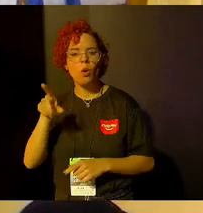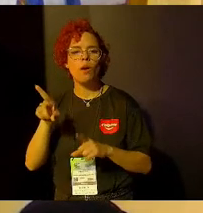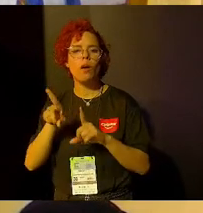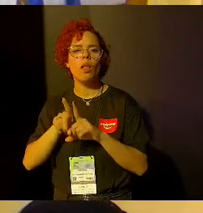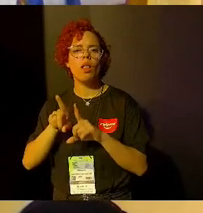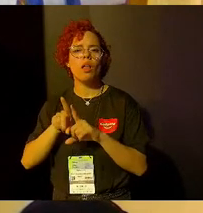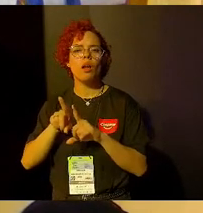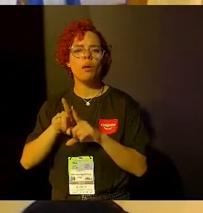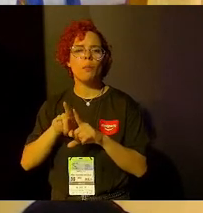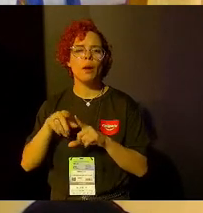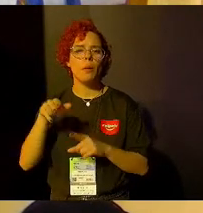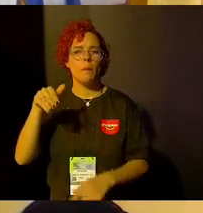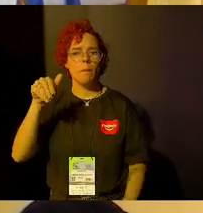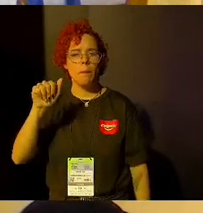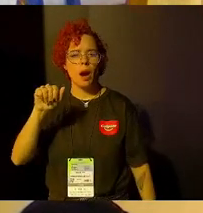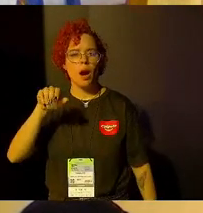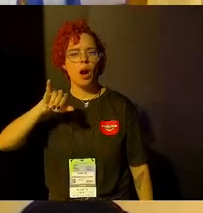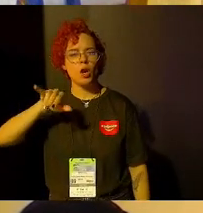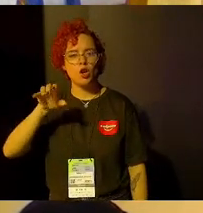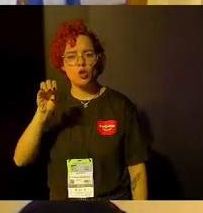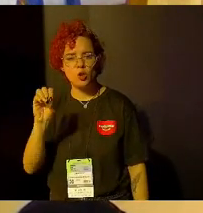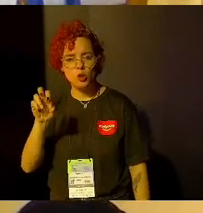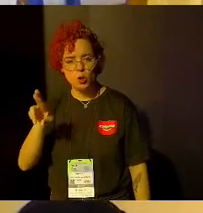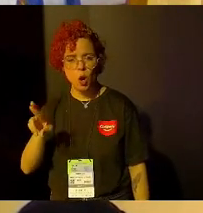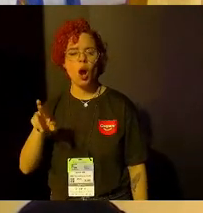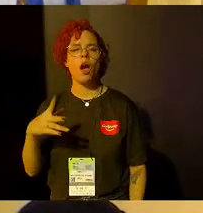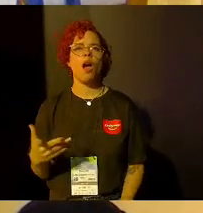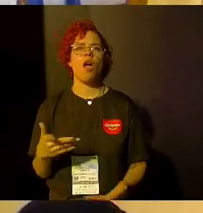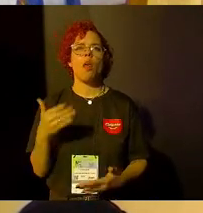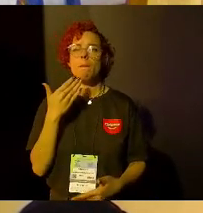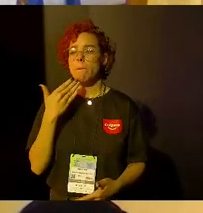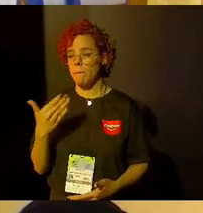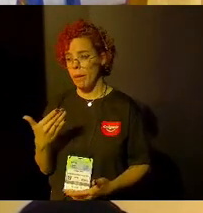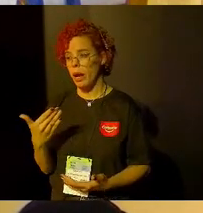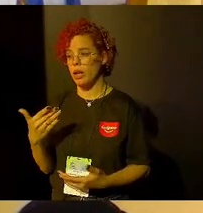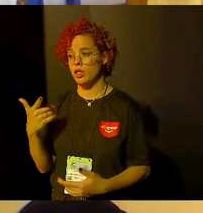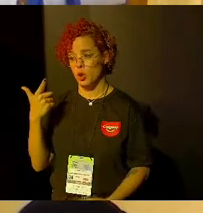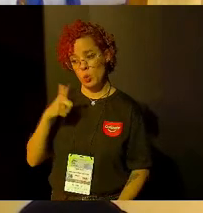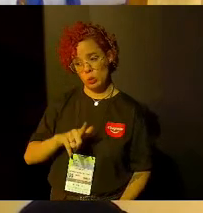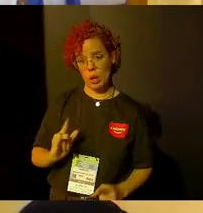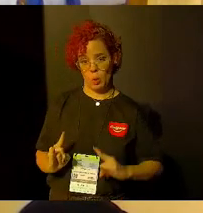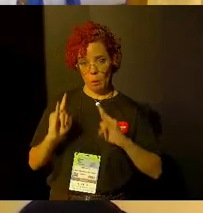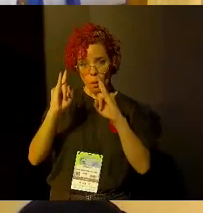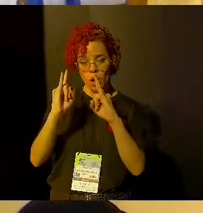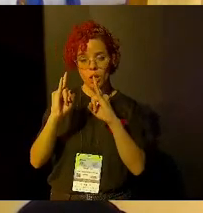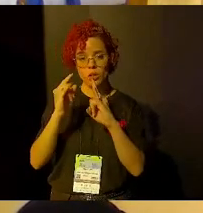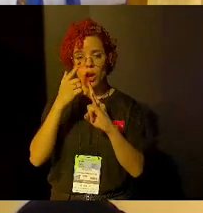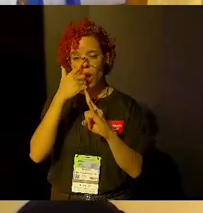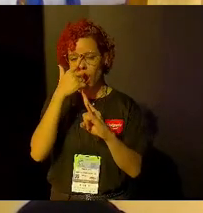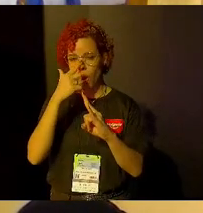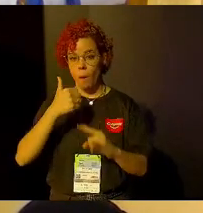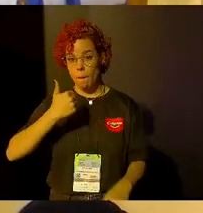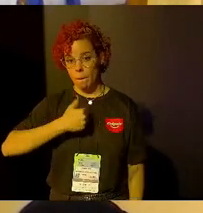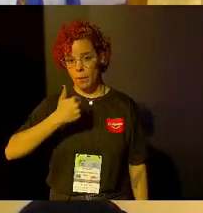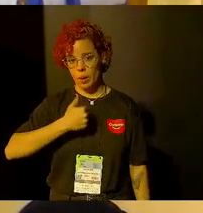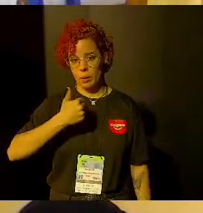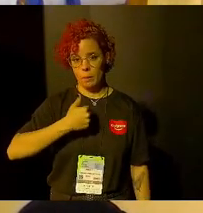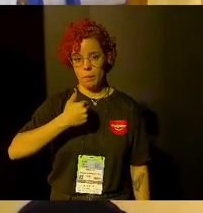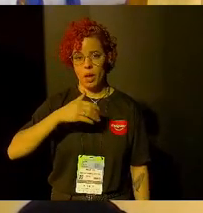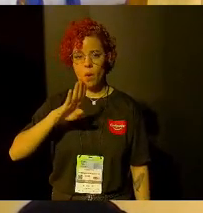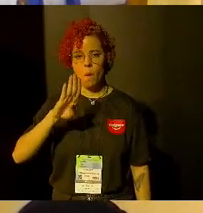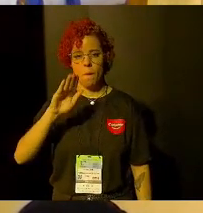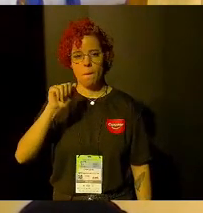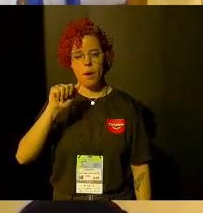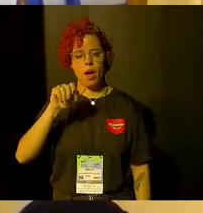esse prédio que o major pede e ganha é o primeiro batalhão que tem aqui no Rio de